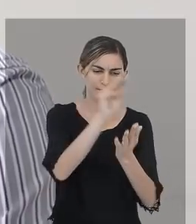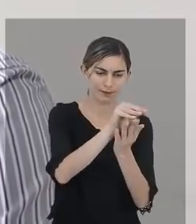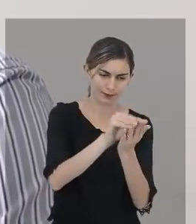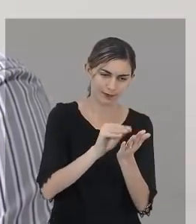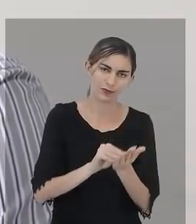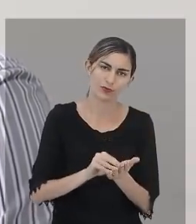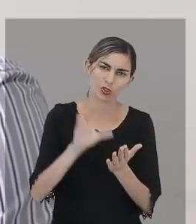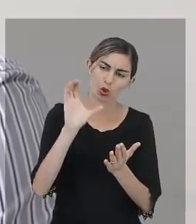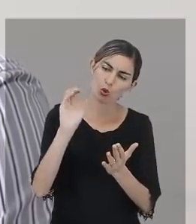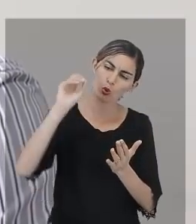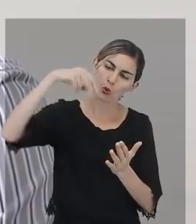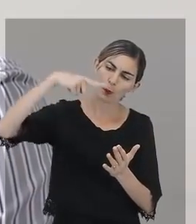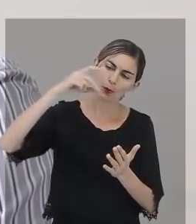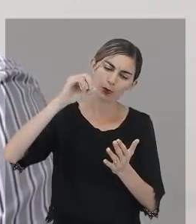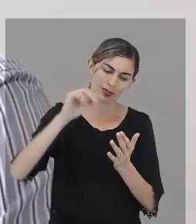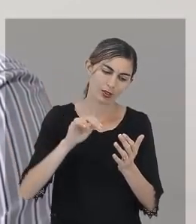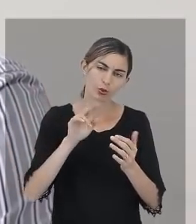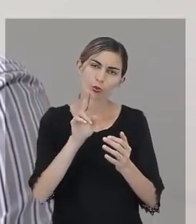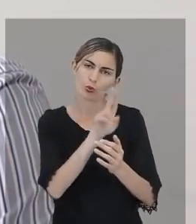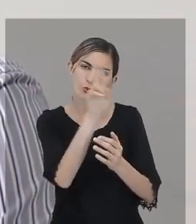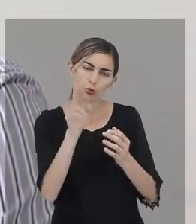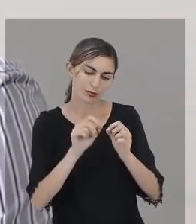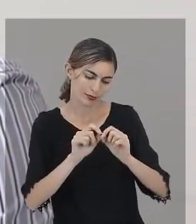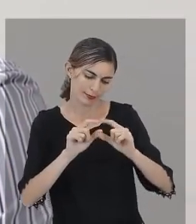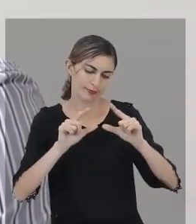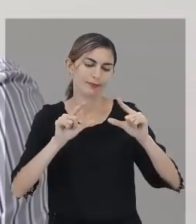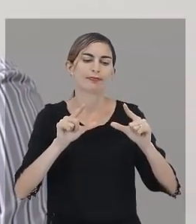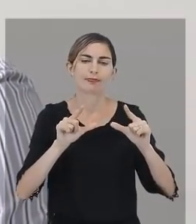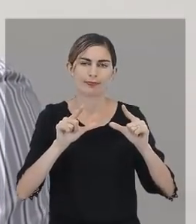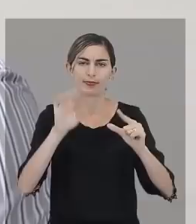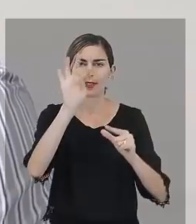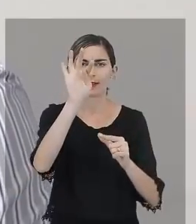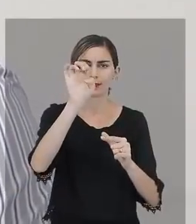certo? E ele vai se ajustar de acordo com a tela do usuário.